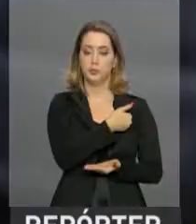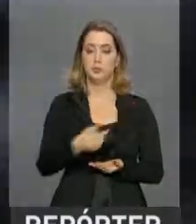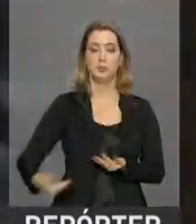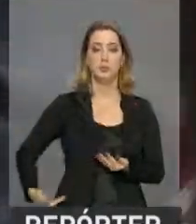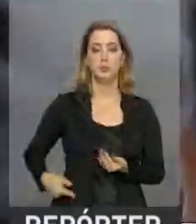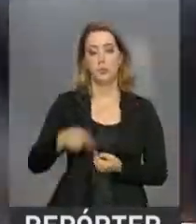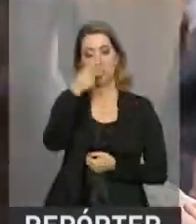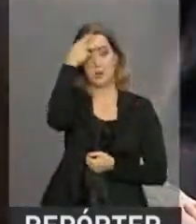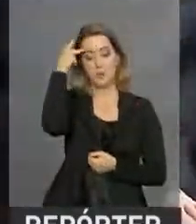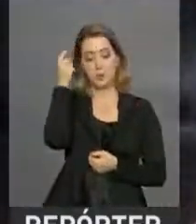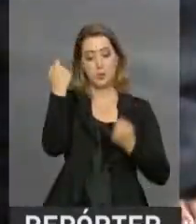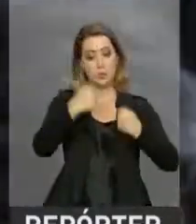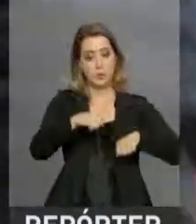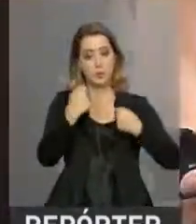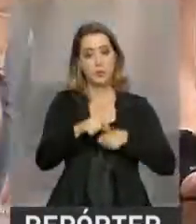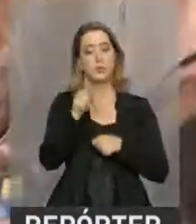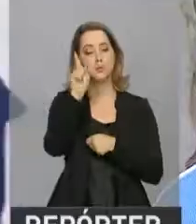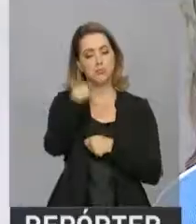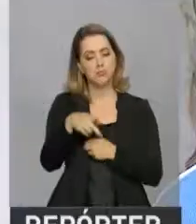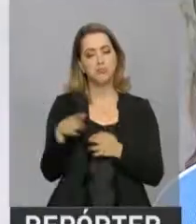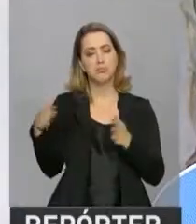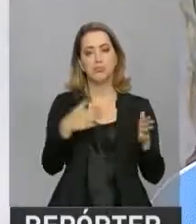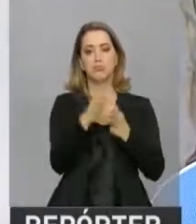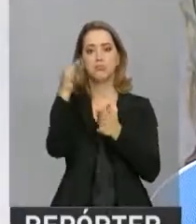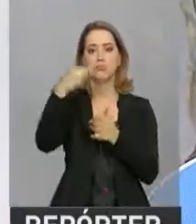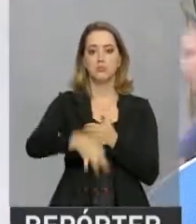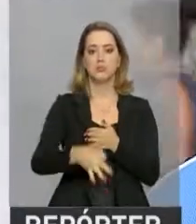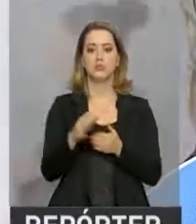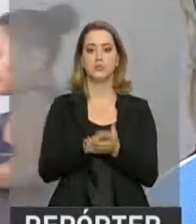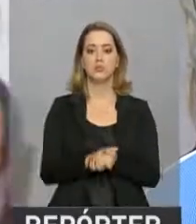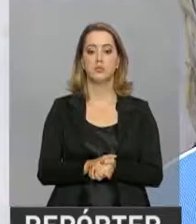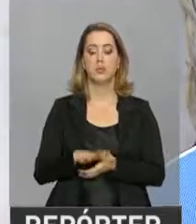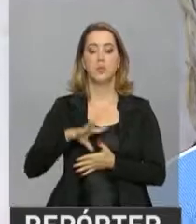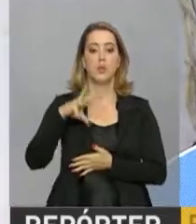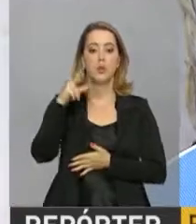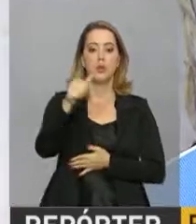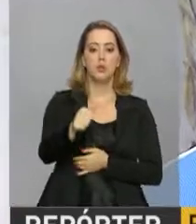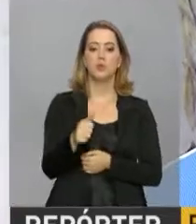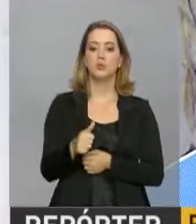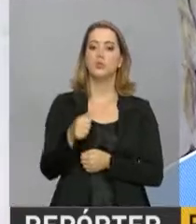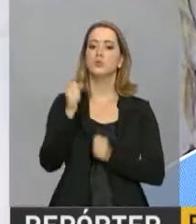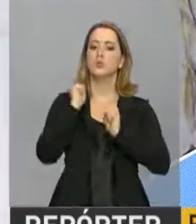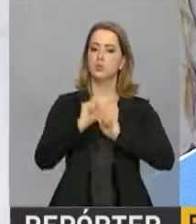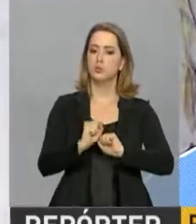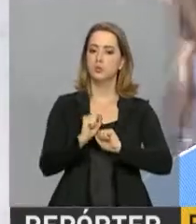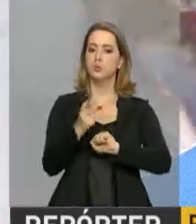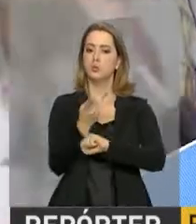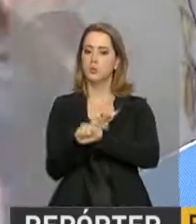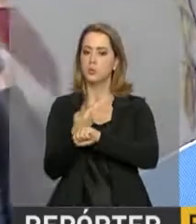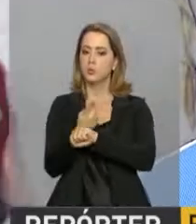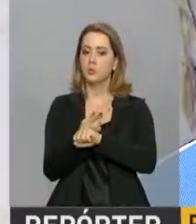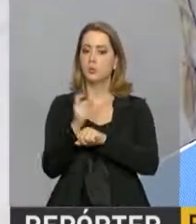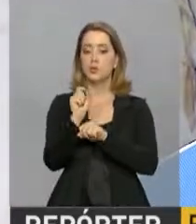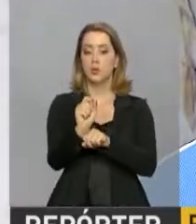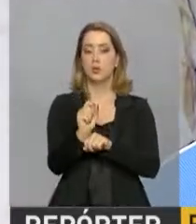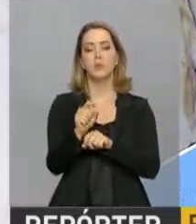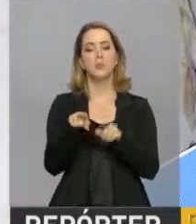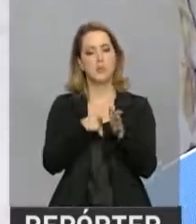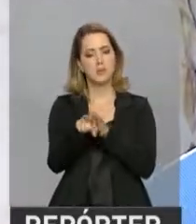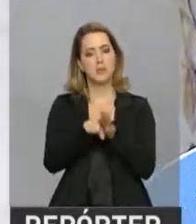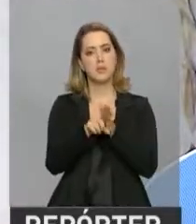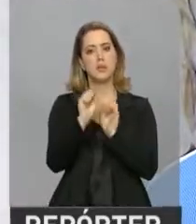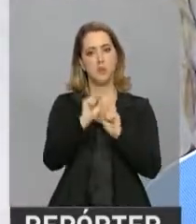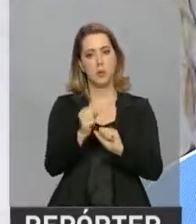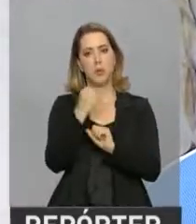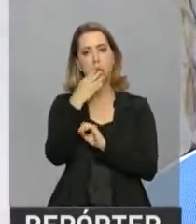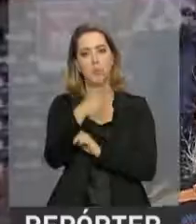públicos diz que esse é o caminho toda a consulta que pudesse ser feito às pessoas é bom pelo menos